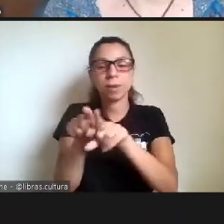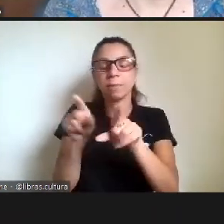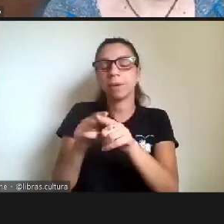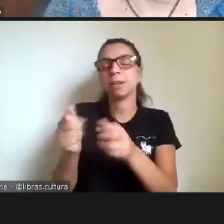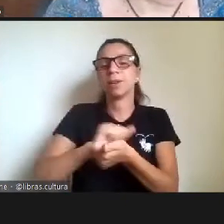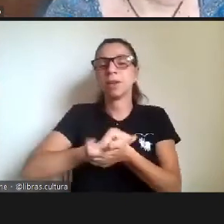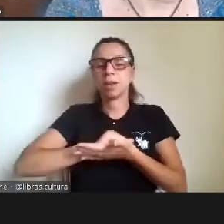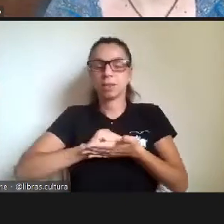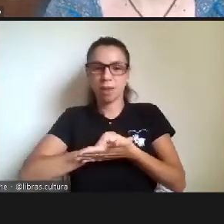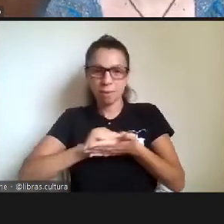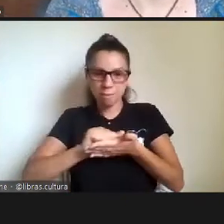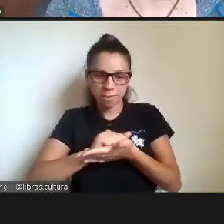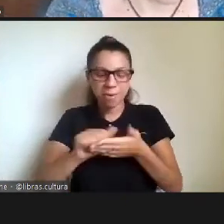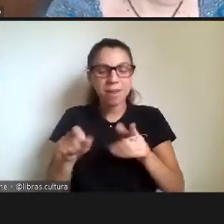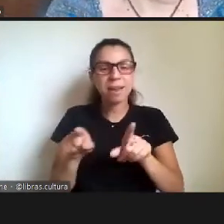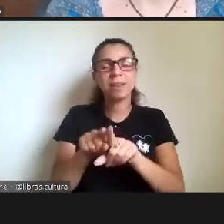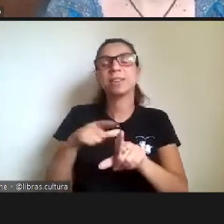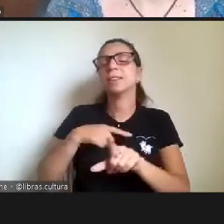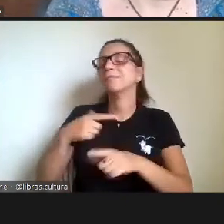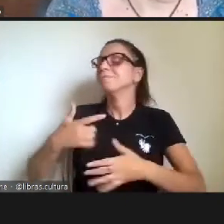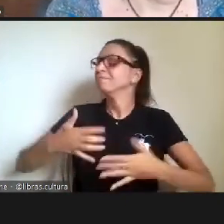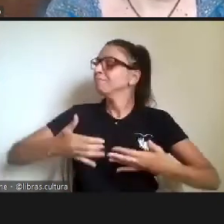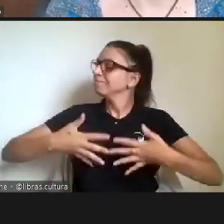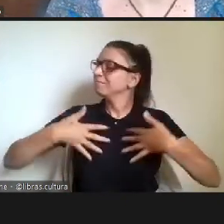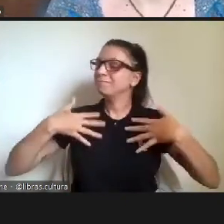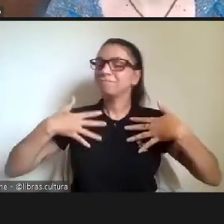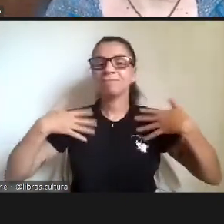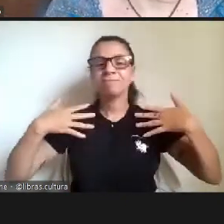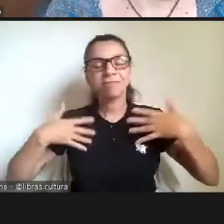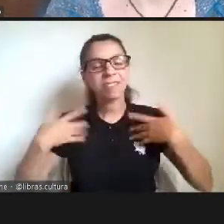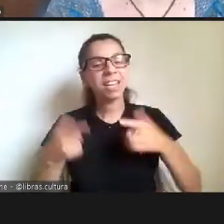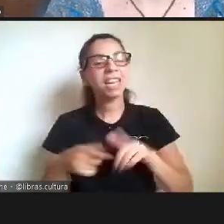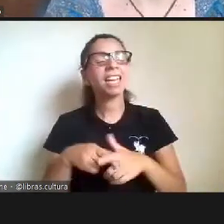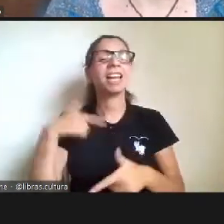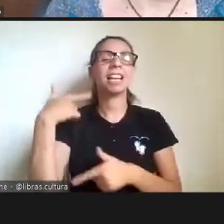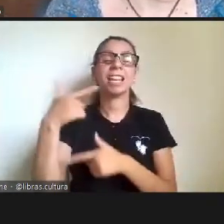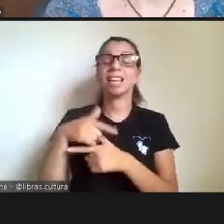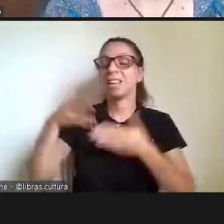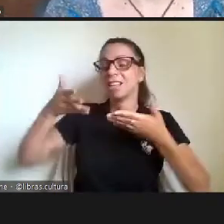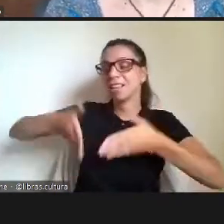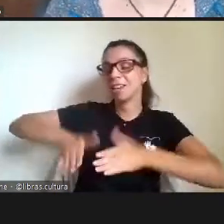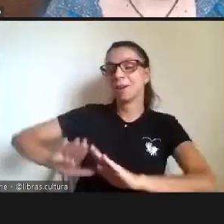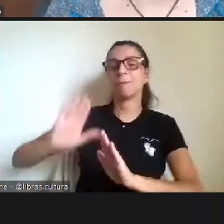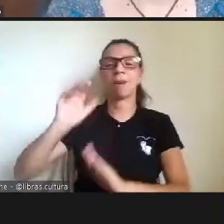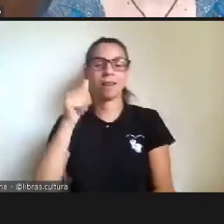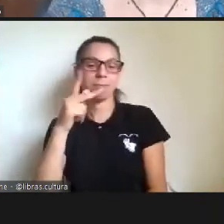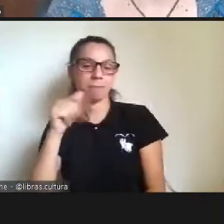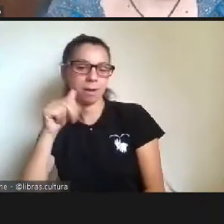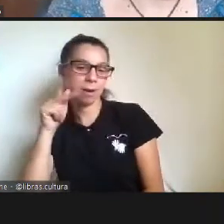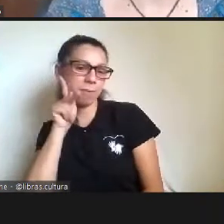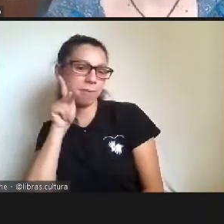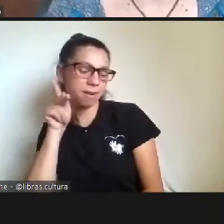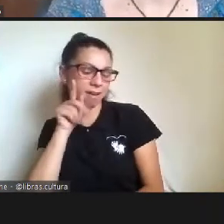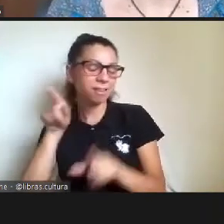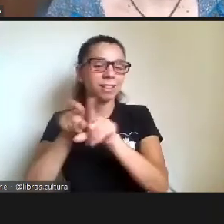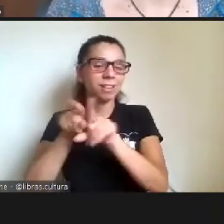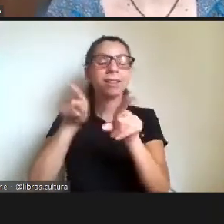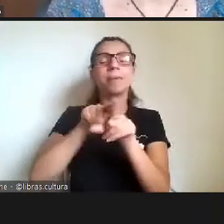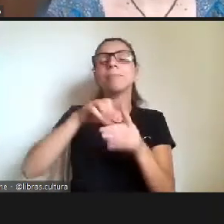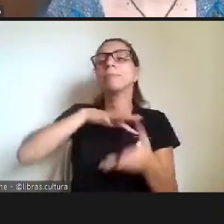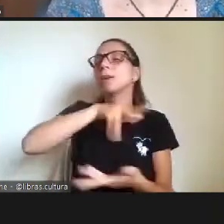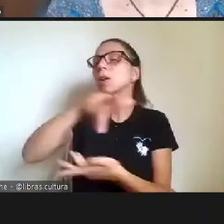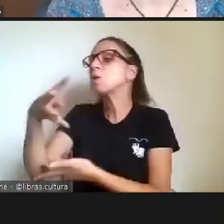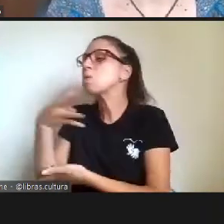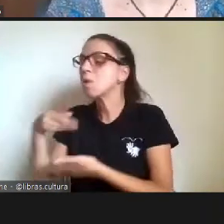artista inquieto, herança de uma infância infinita, pernambucano até o talo, mas também cidadão do mundo. Descobriu na pandemia que